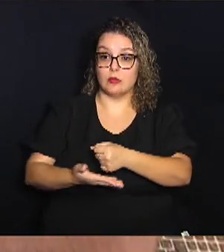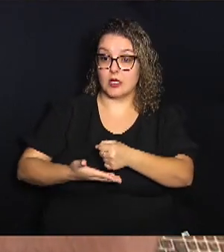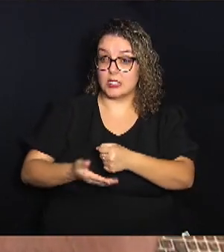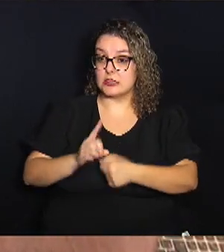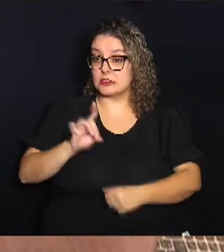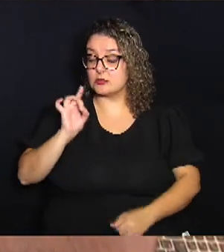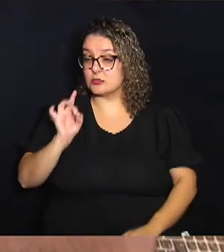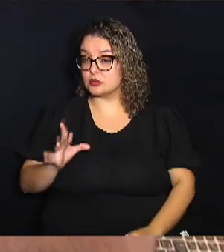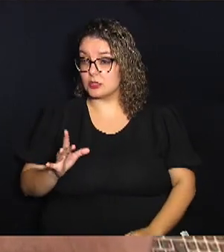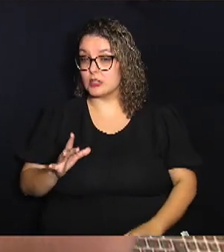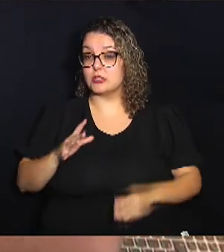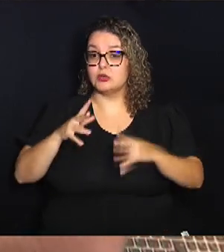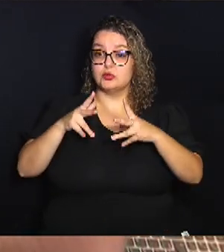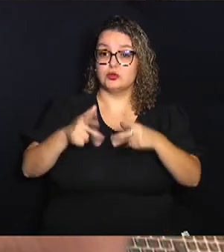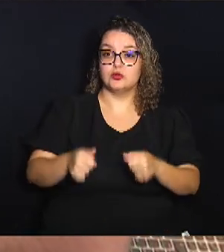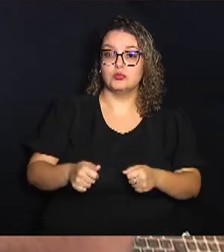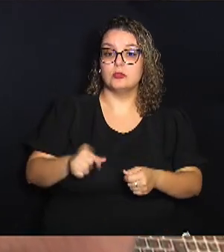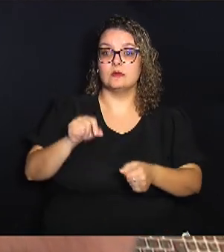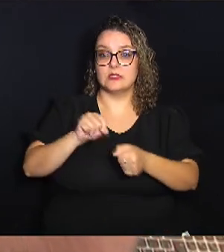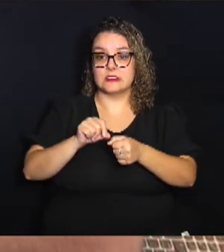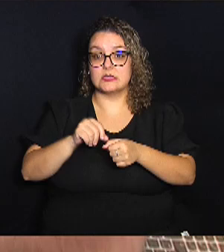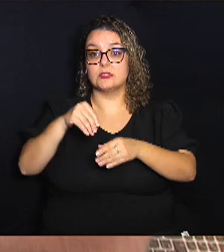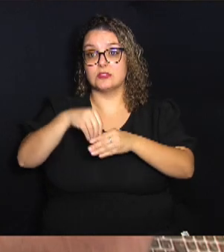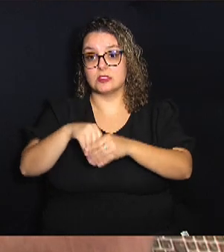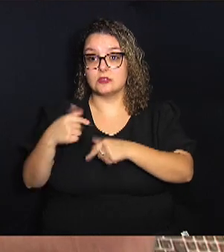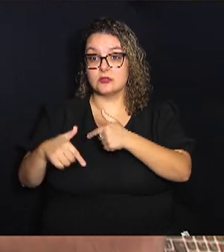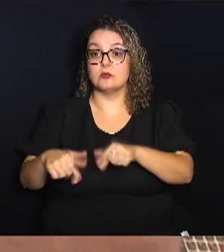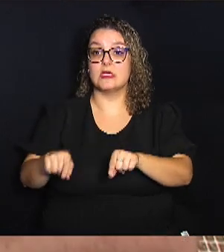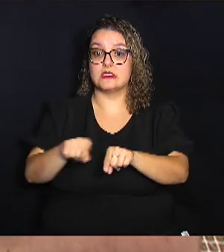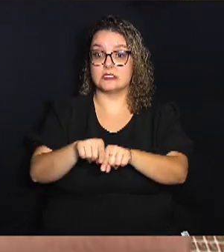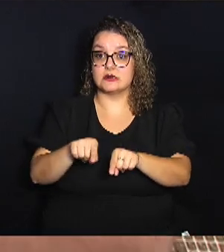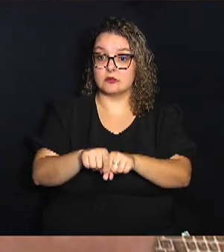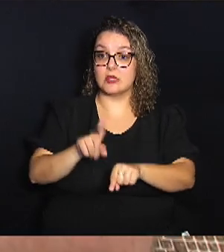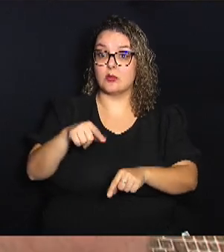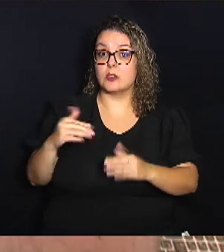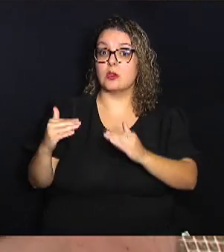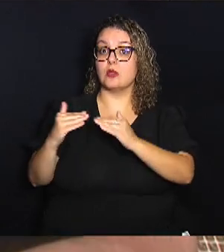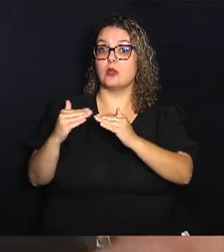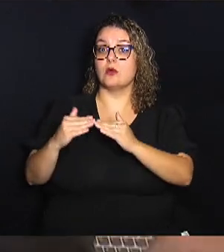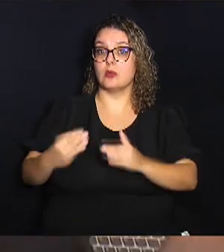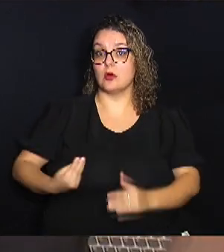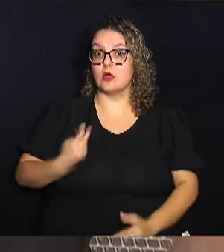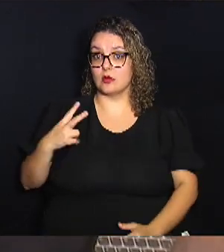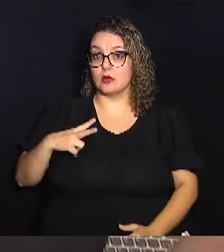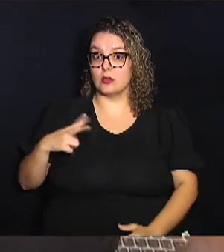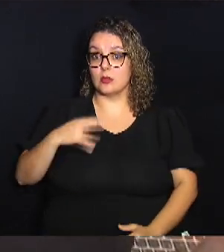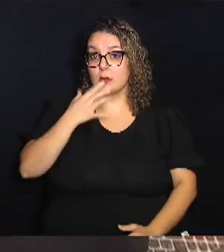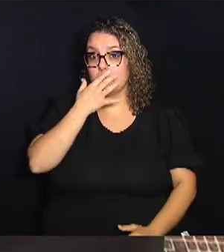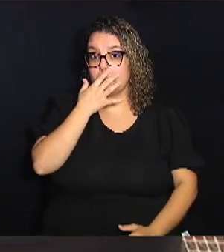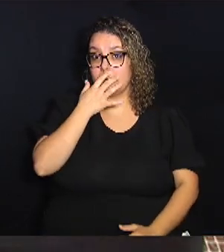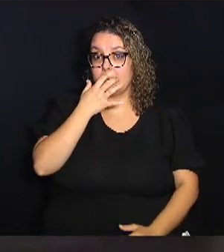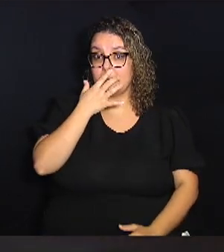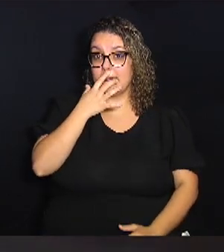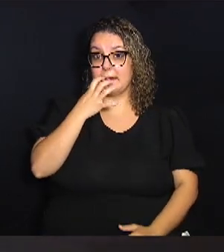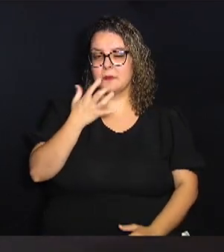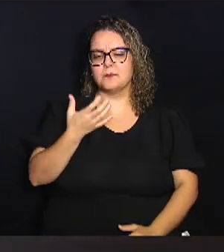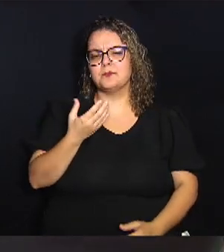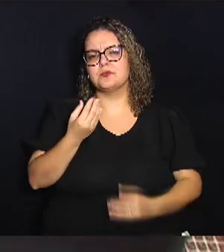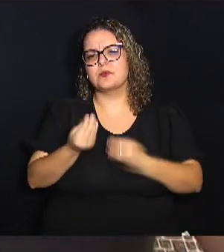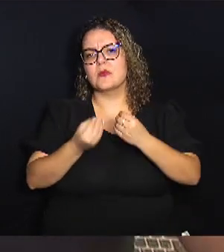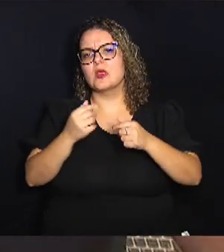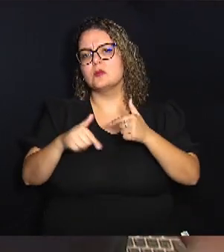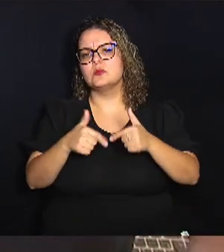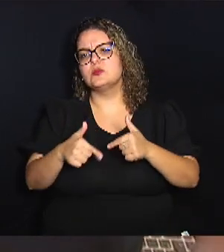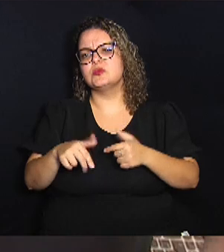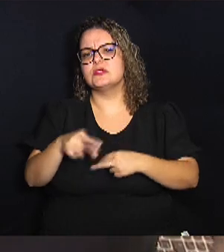só naquilo que eles estão realizando dentro do seu trabalho, mas aquilo que ele combina com a sua vida pessoal também. Como que vocês trabalham